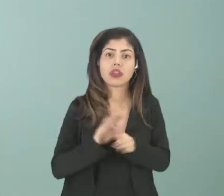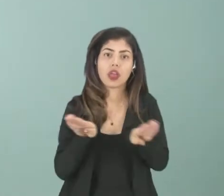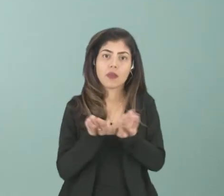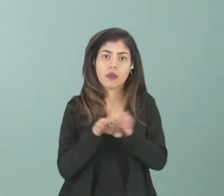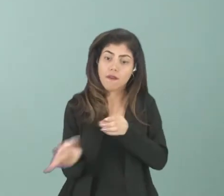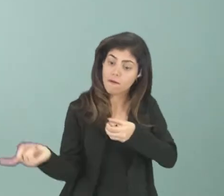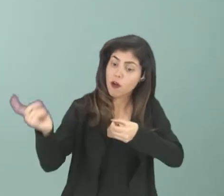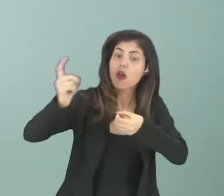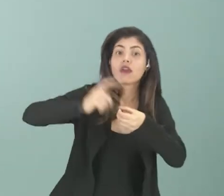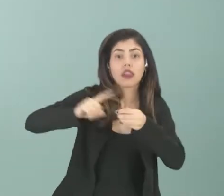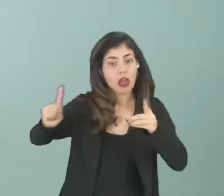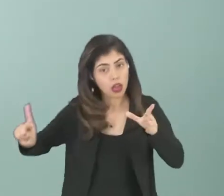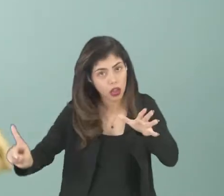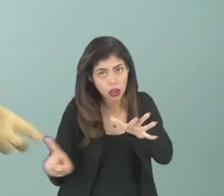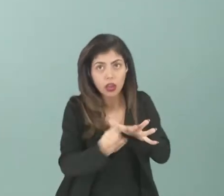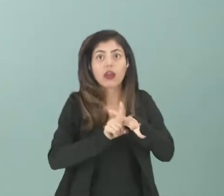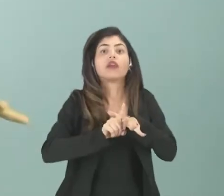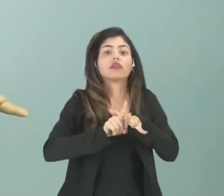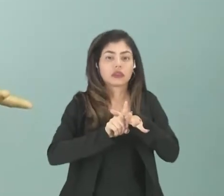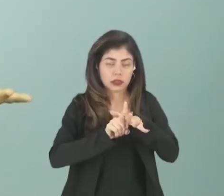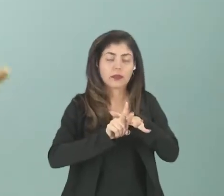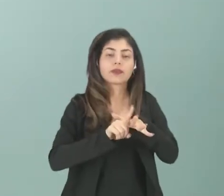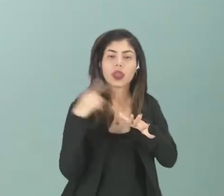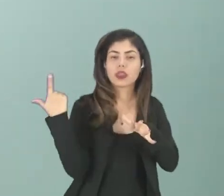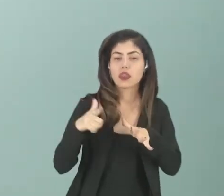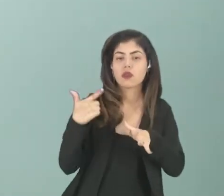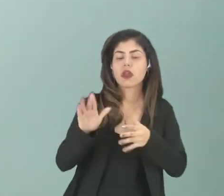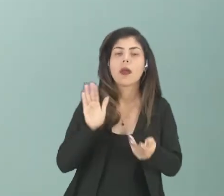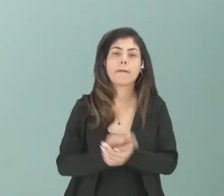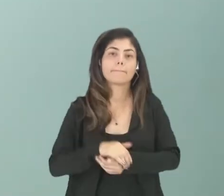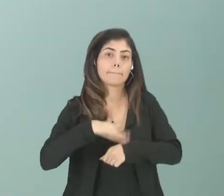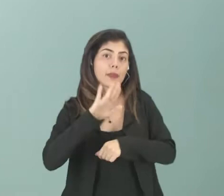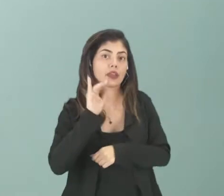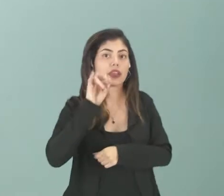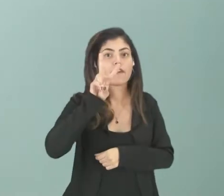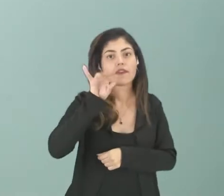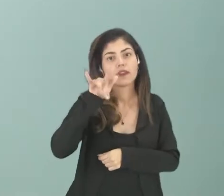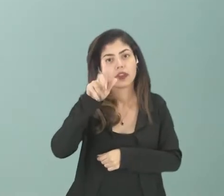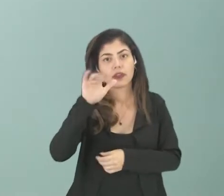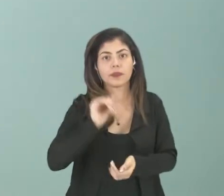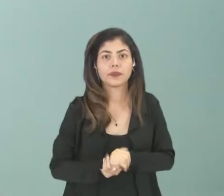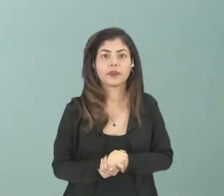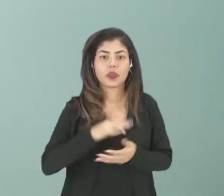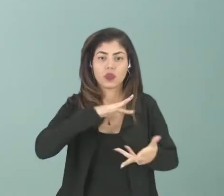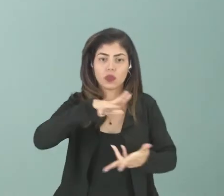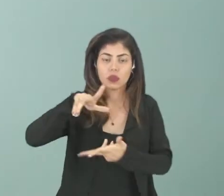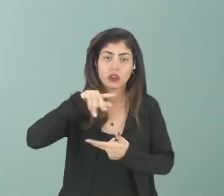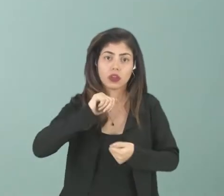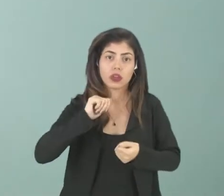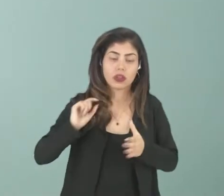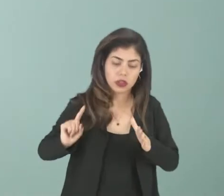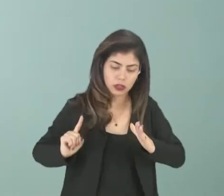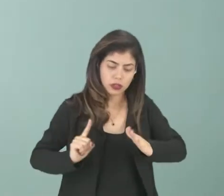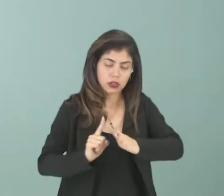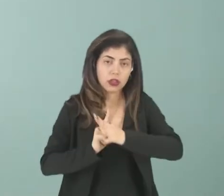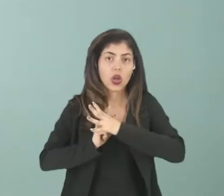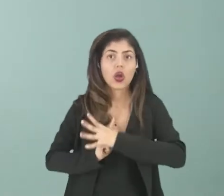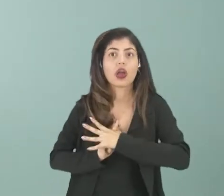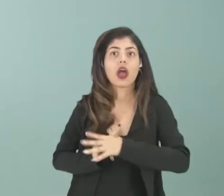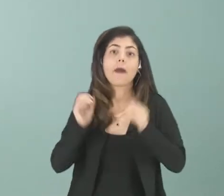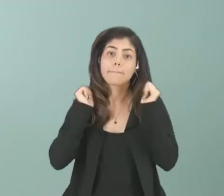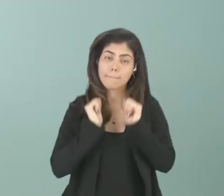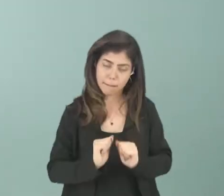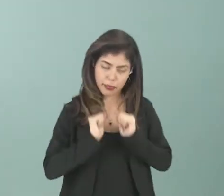ser reinseridas na sociedade. Então não é reproduzir a vingança, seria mostrá-las para elas que um mundo acolhedor é